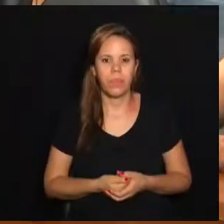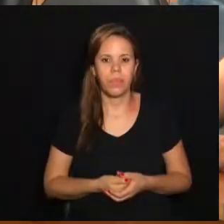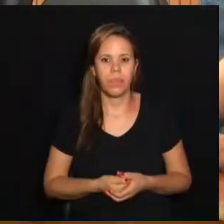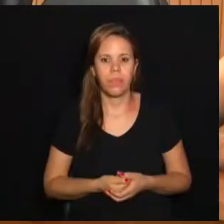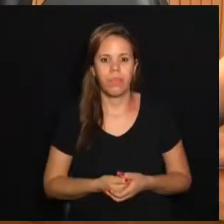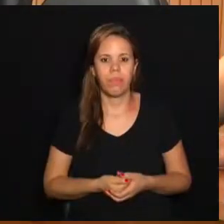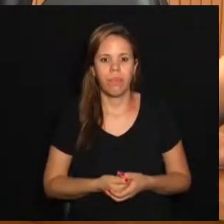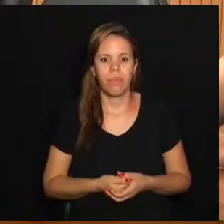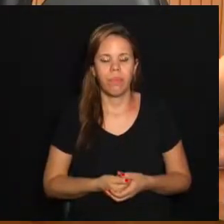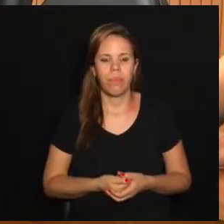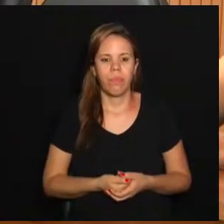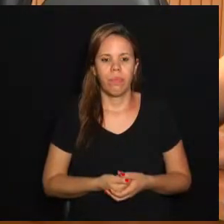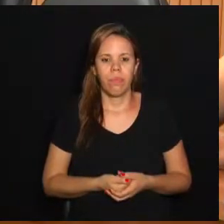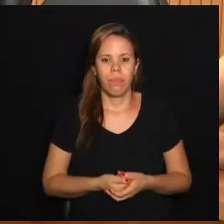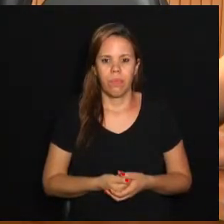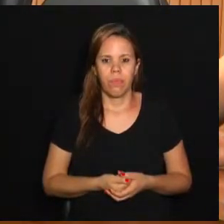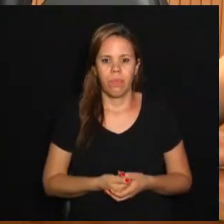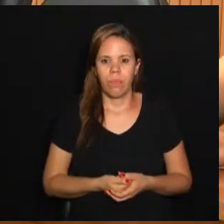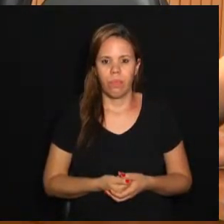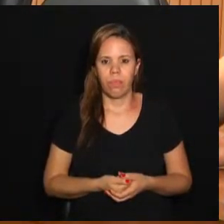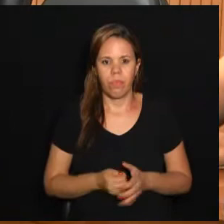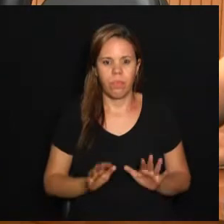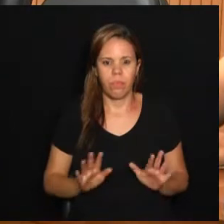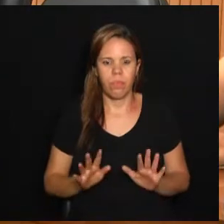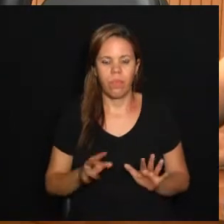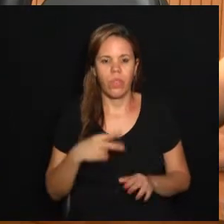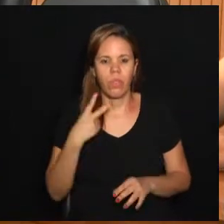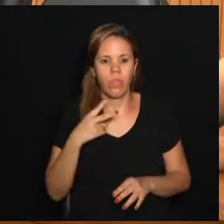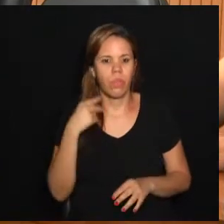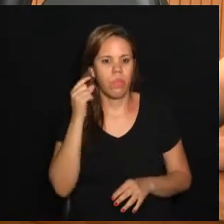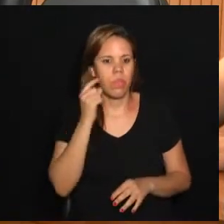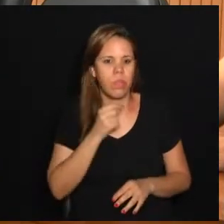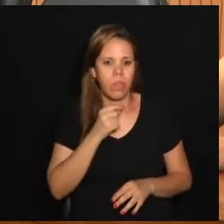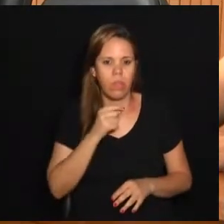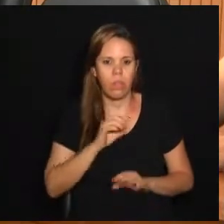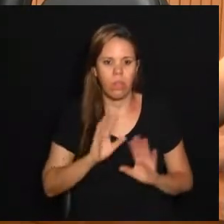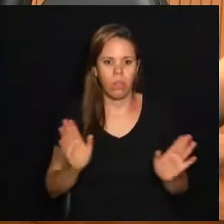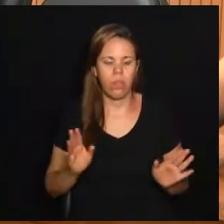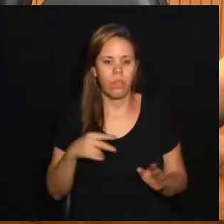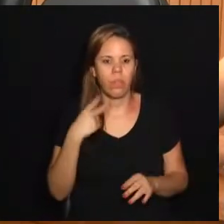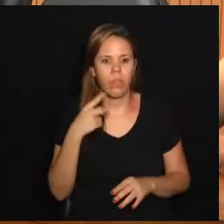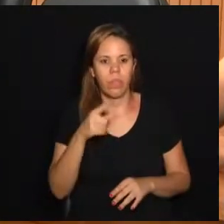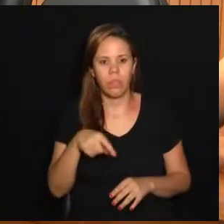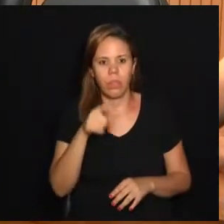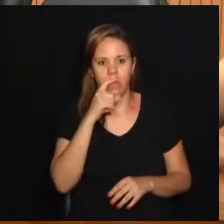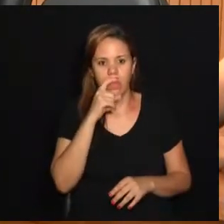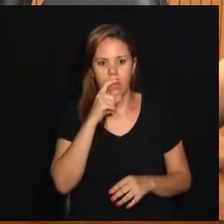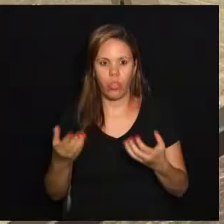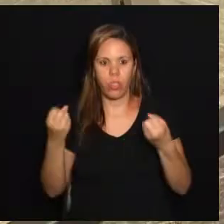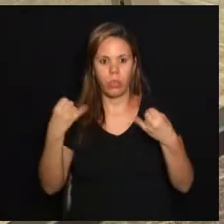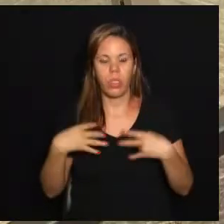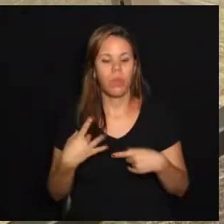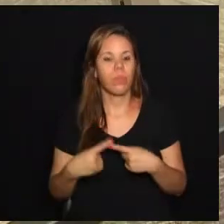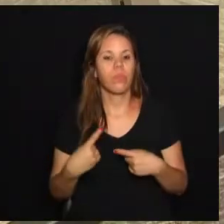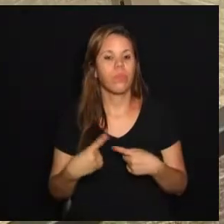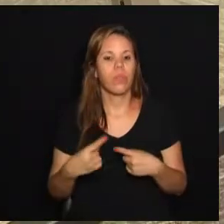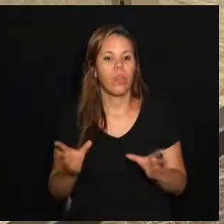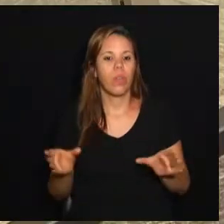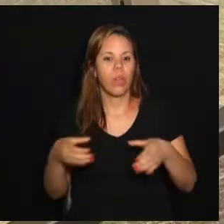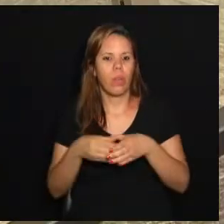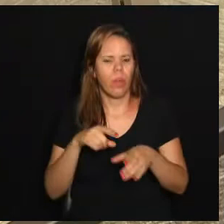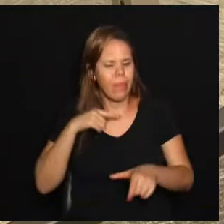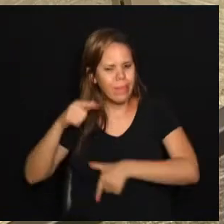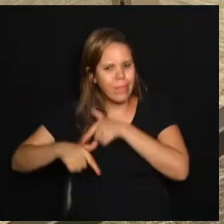autor do projeto cirilo afirma que a pauta tinha apenas dois projetos por conta da atuação da const leg a